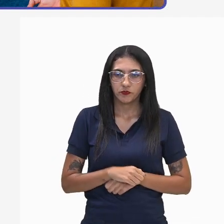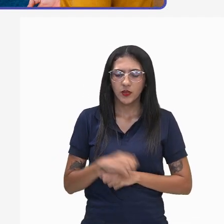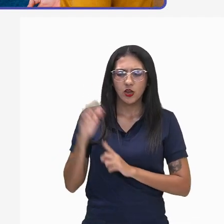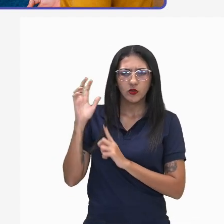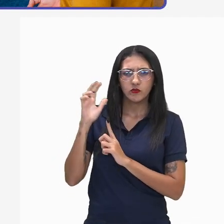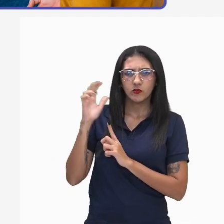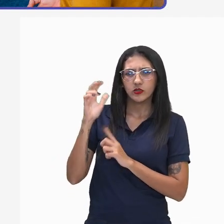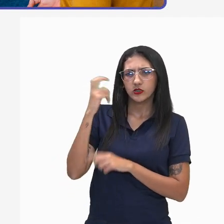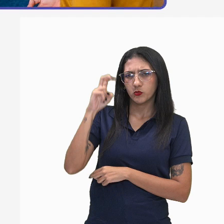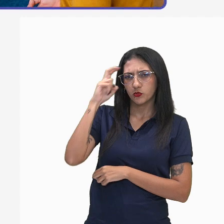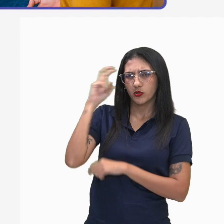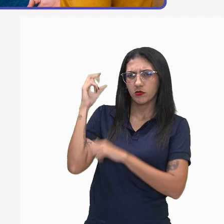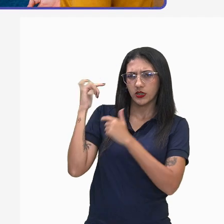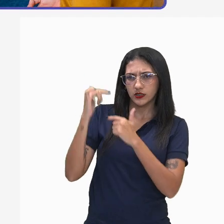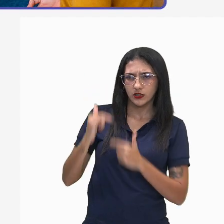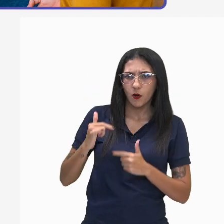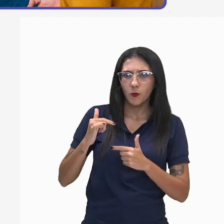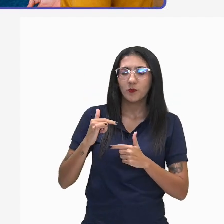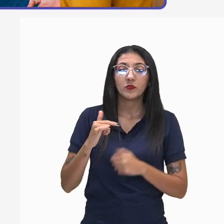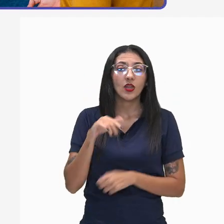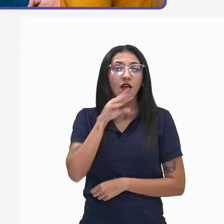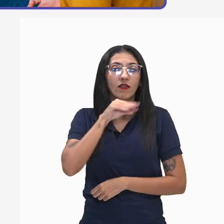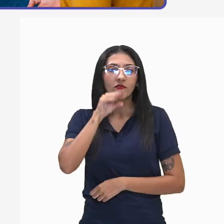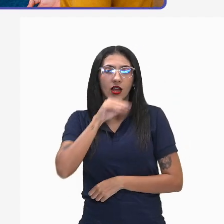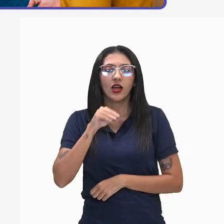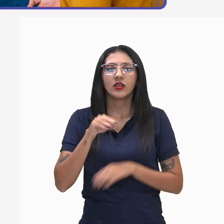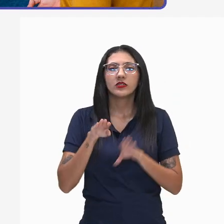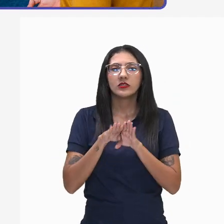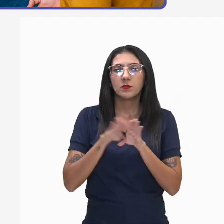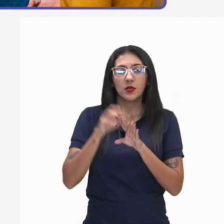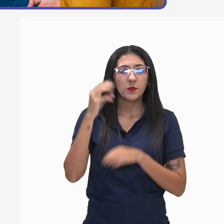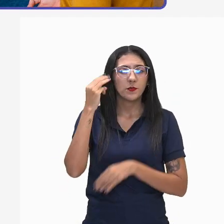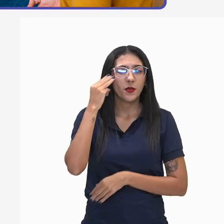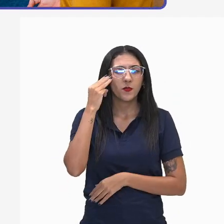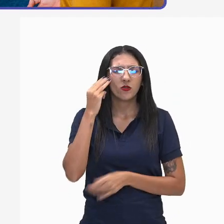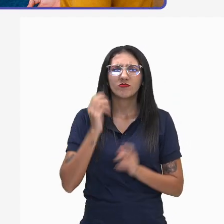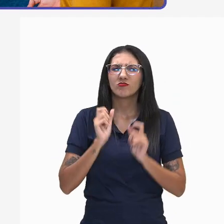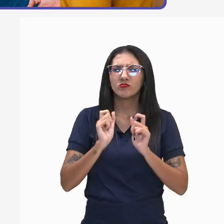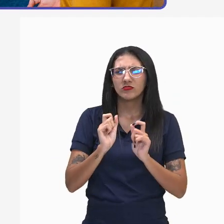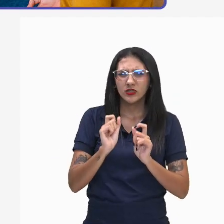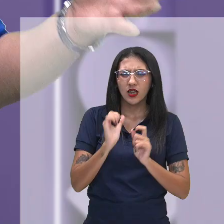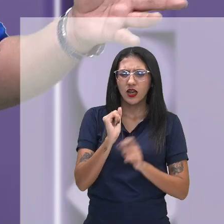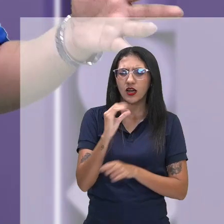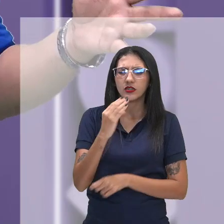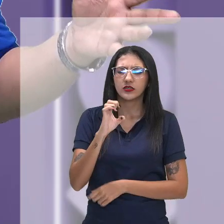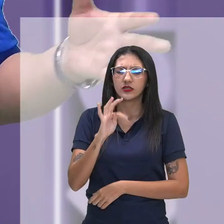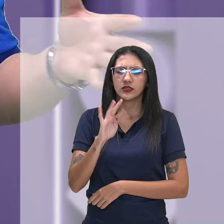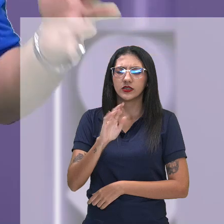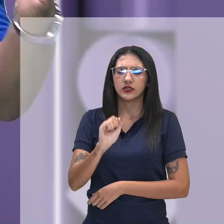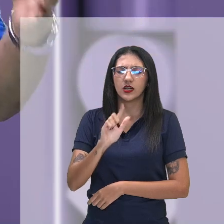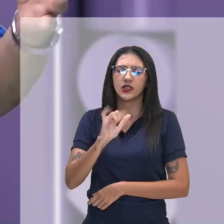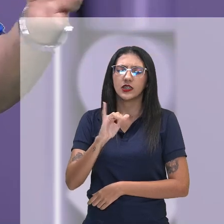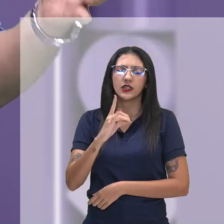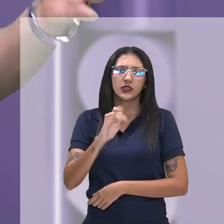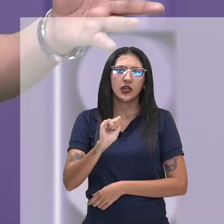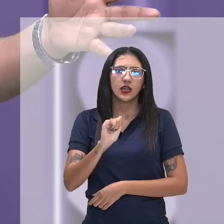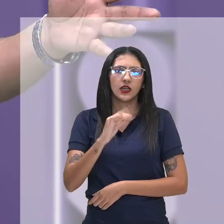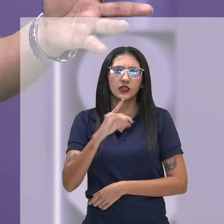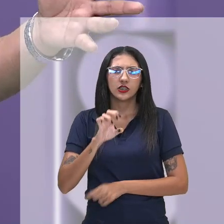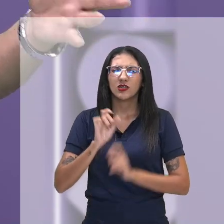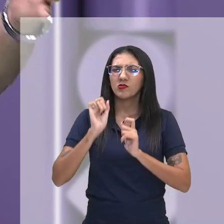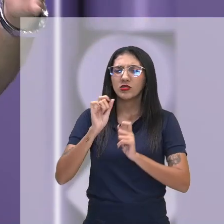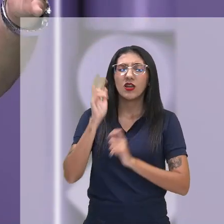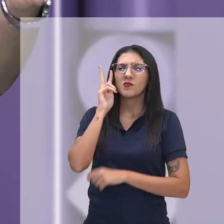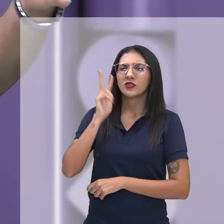a fala e a memória. A ancestralidade, a história dos ancestrais de um povo, de uma